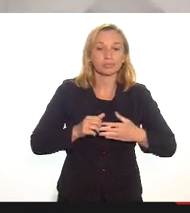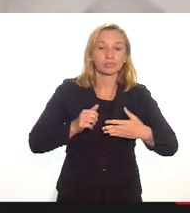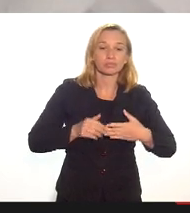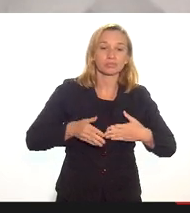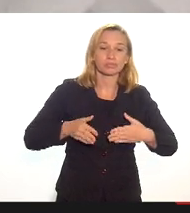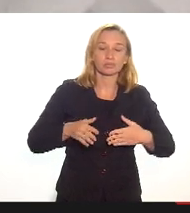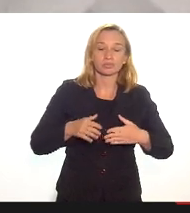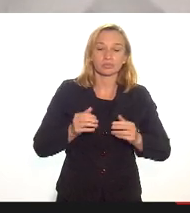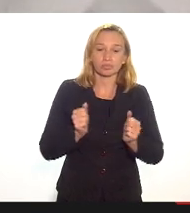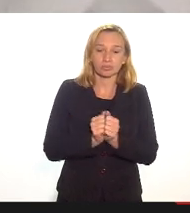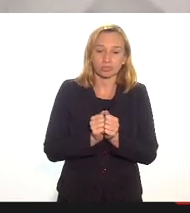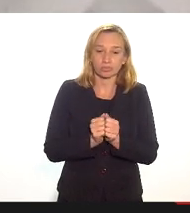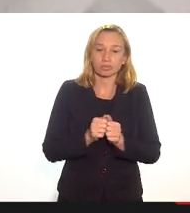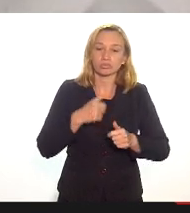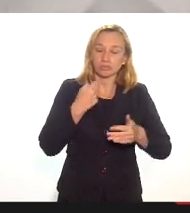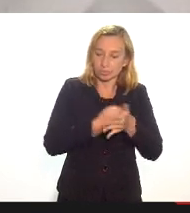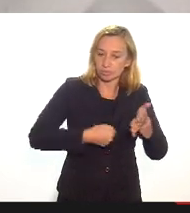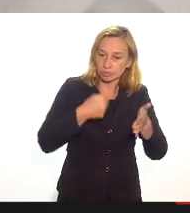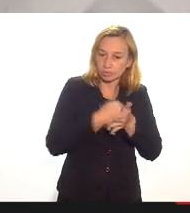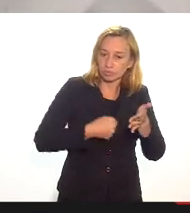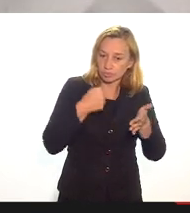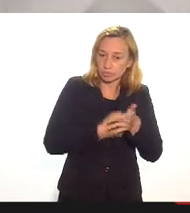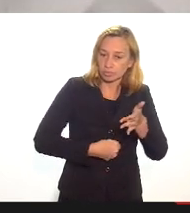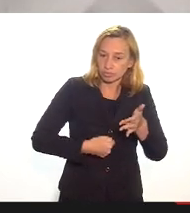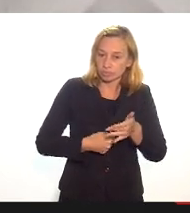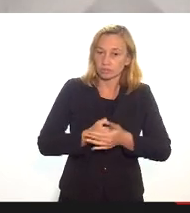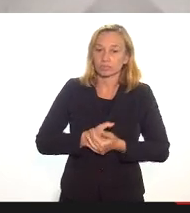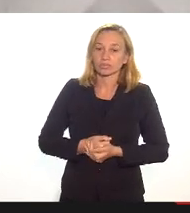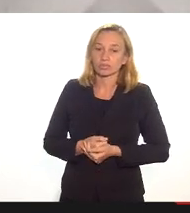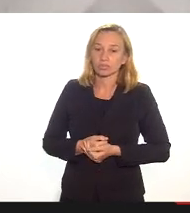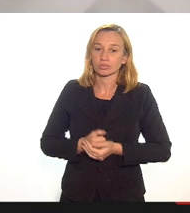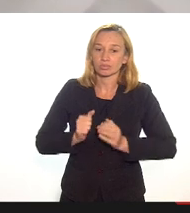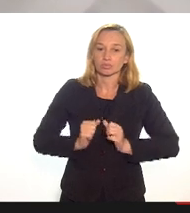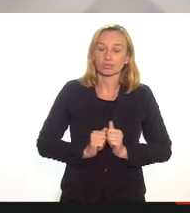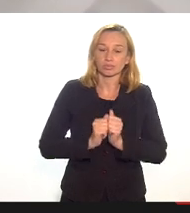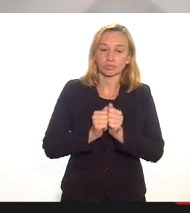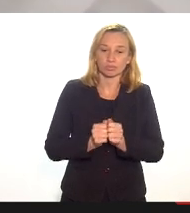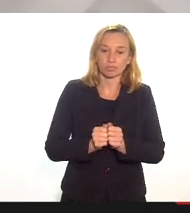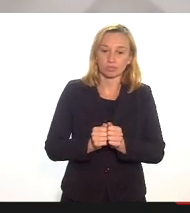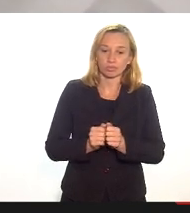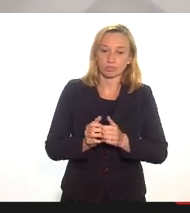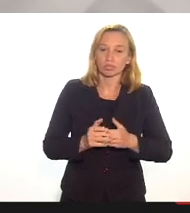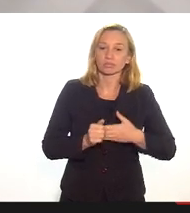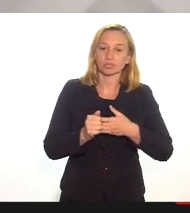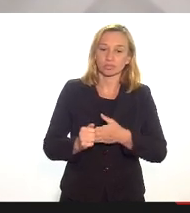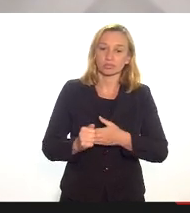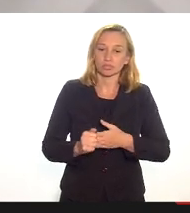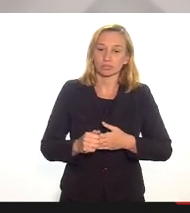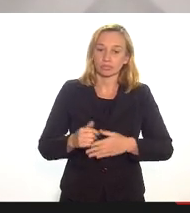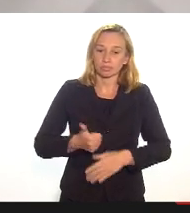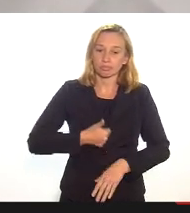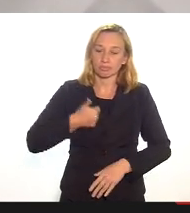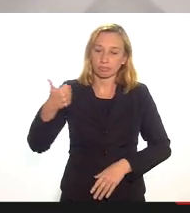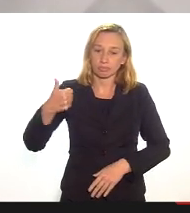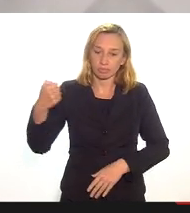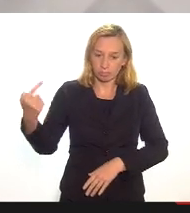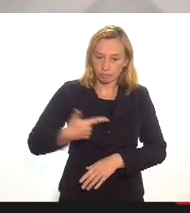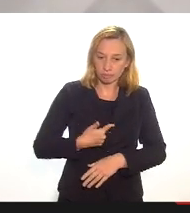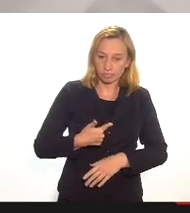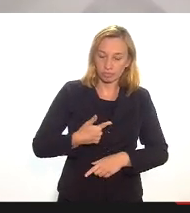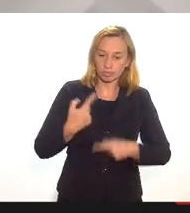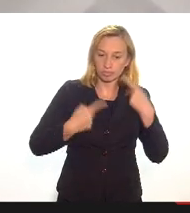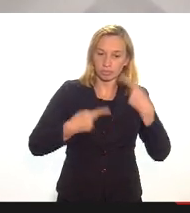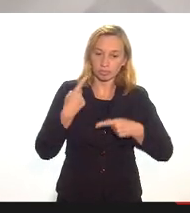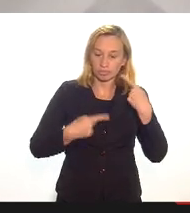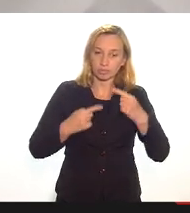né, conduz essa luta, estará aí conduzindo muito melhor do que eu esse debate na tarde de